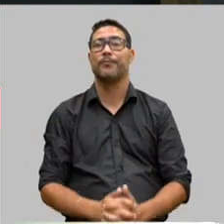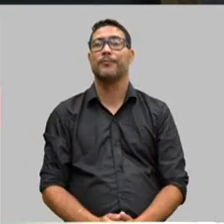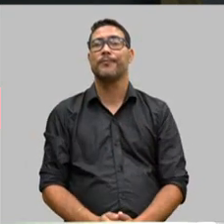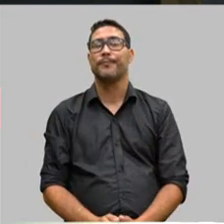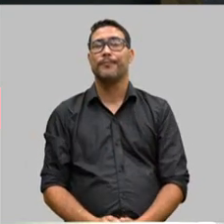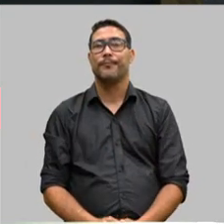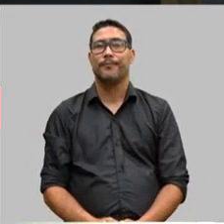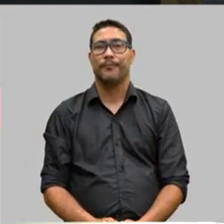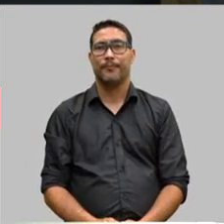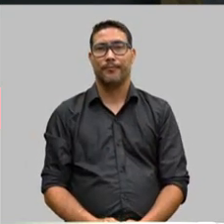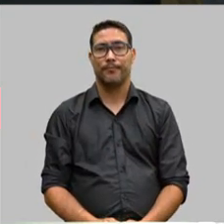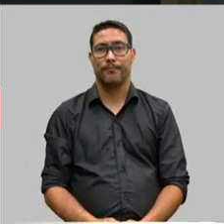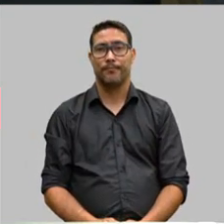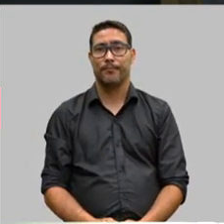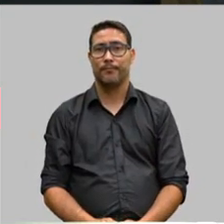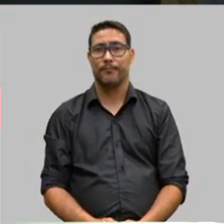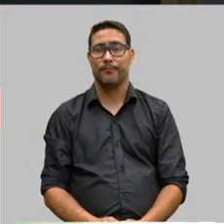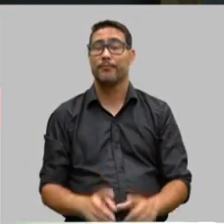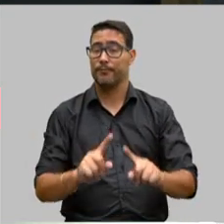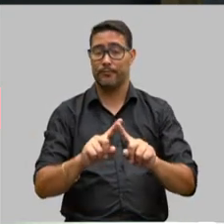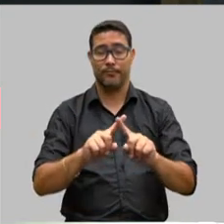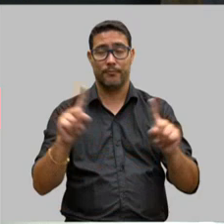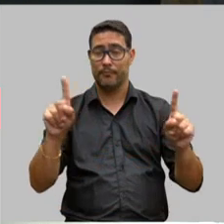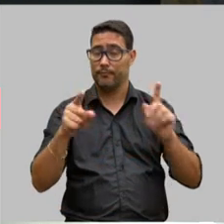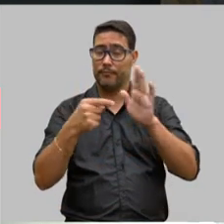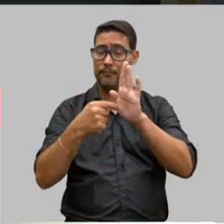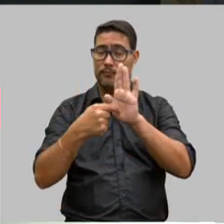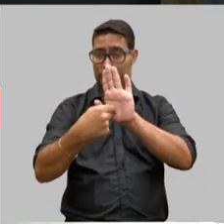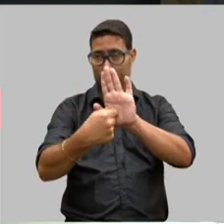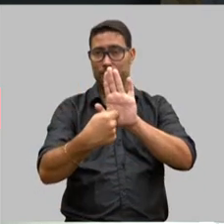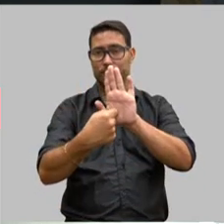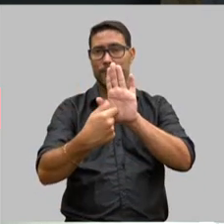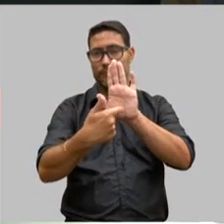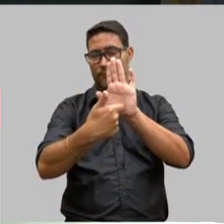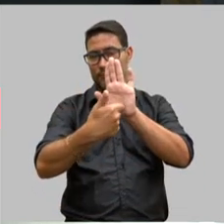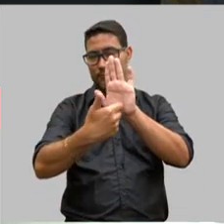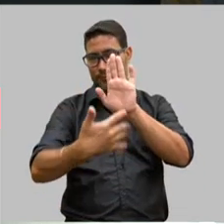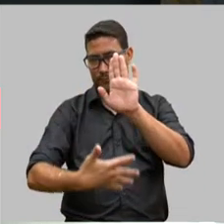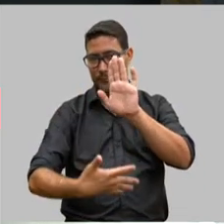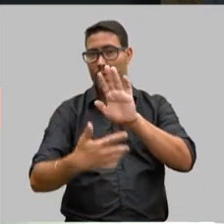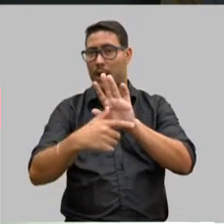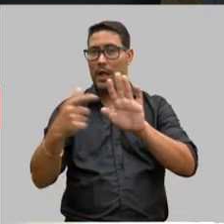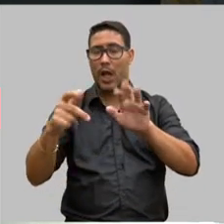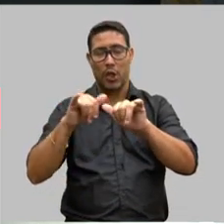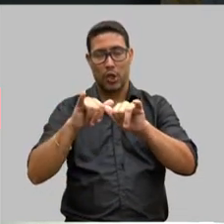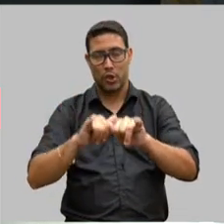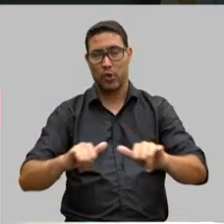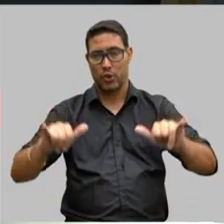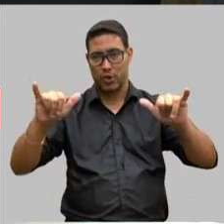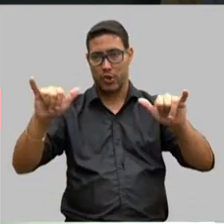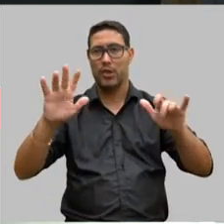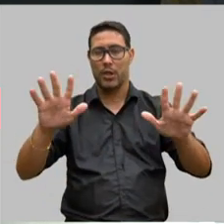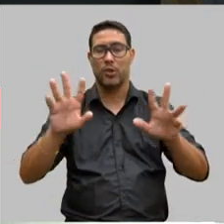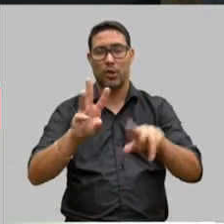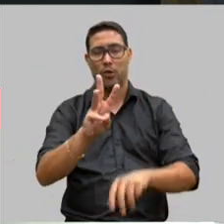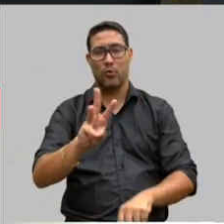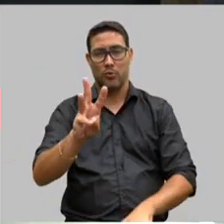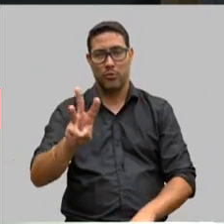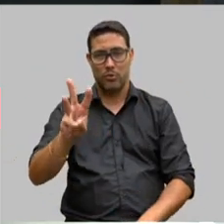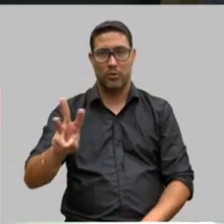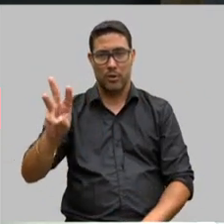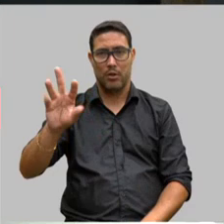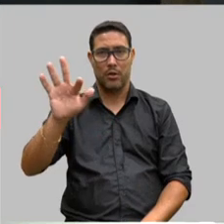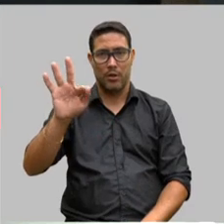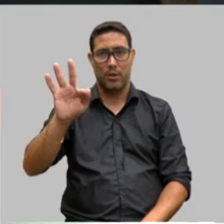E aí, só para ilustrar, só notícias lá no nosso portal do Sistema FAENG, e aí são sempre notícias,